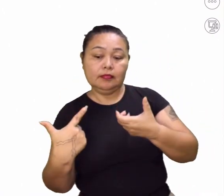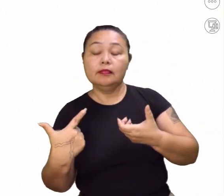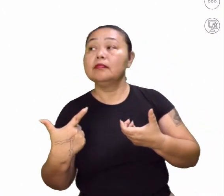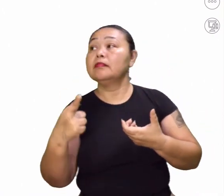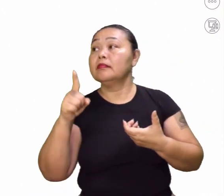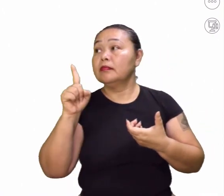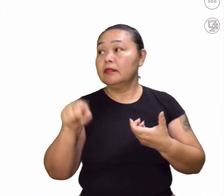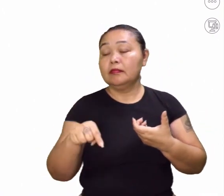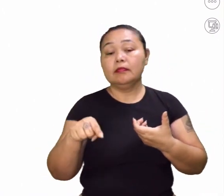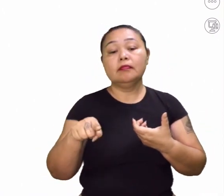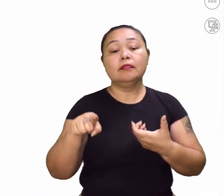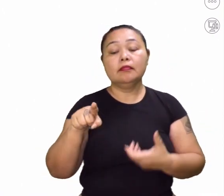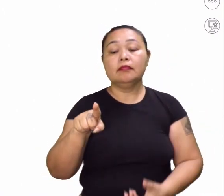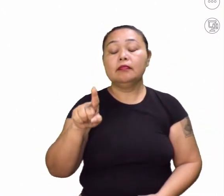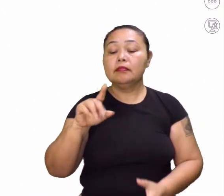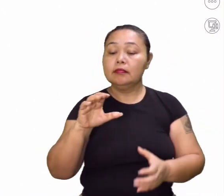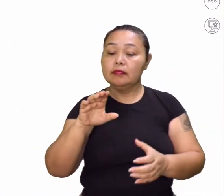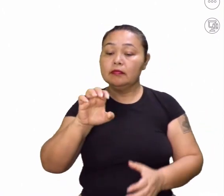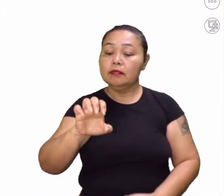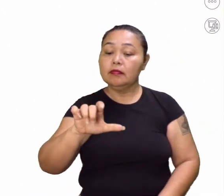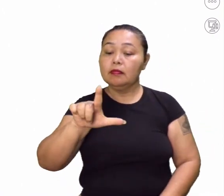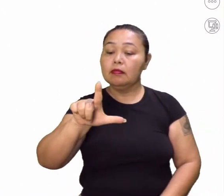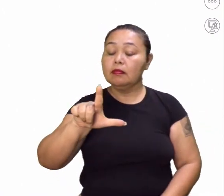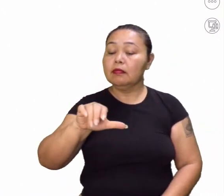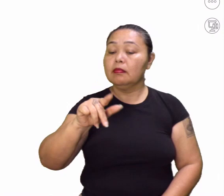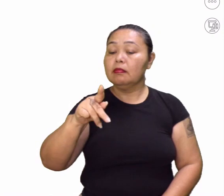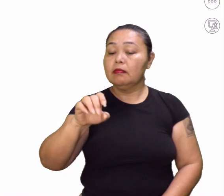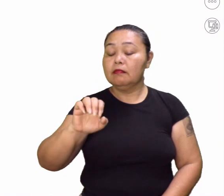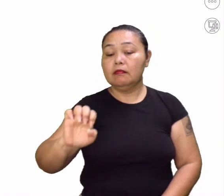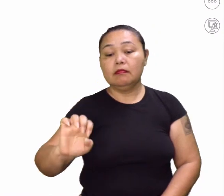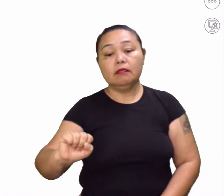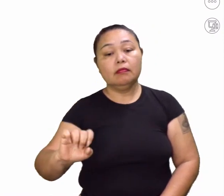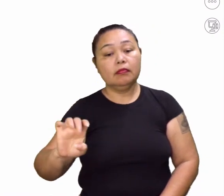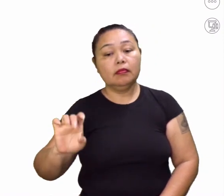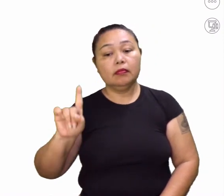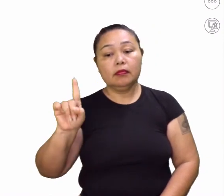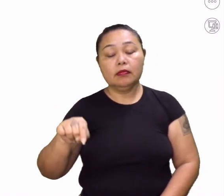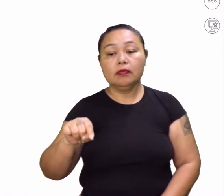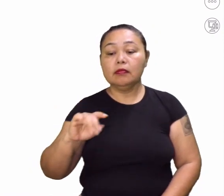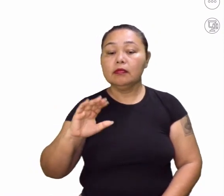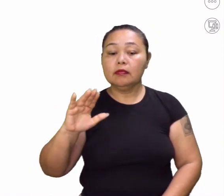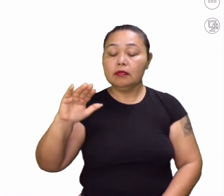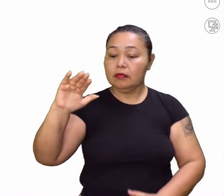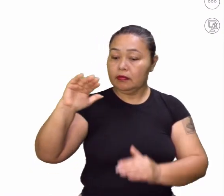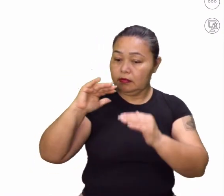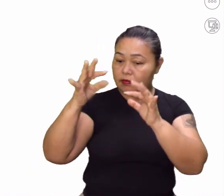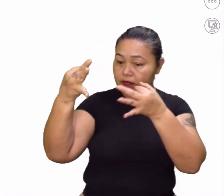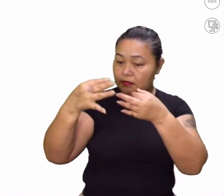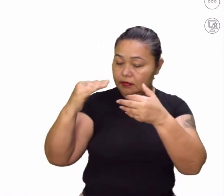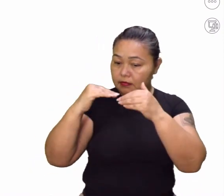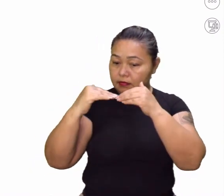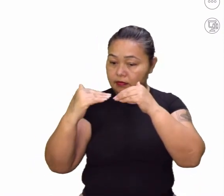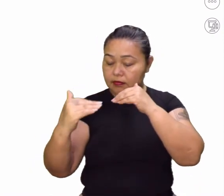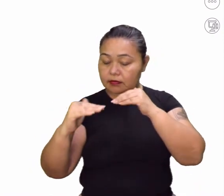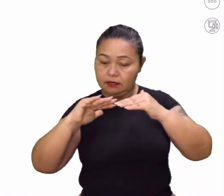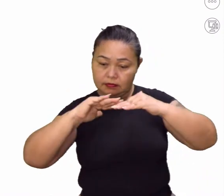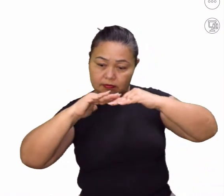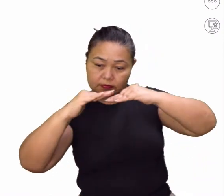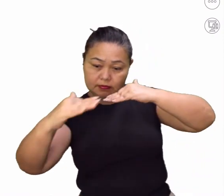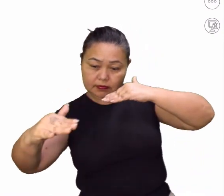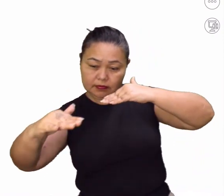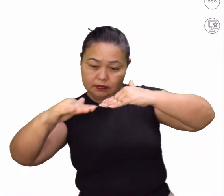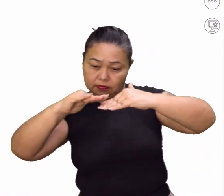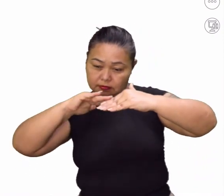É isso que chama-se uma elipse. E por esse círculo não ser perfeito, é que ela é